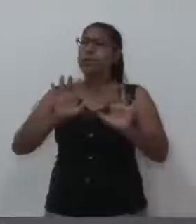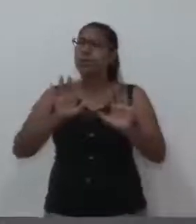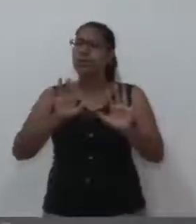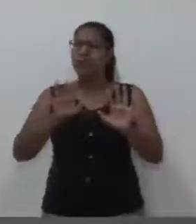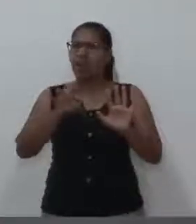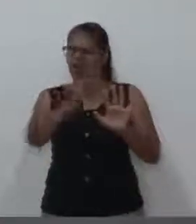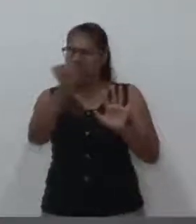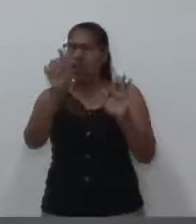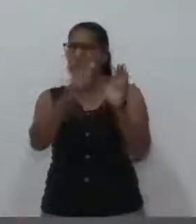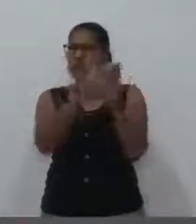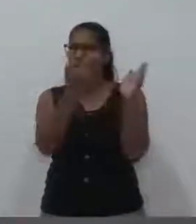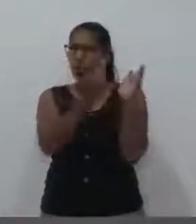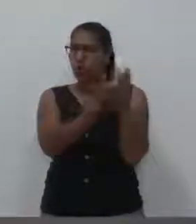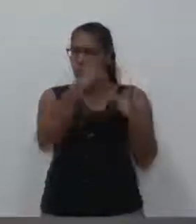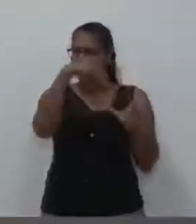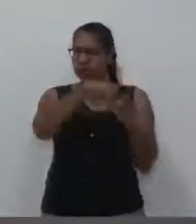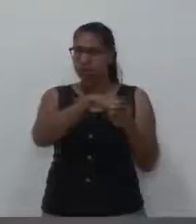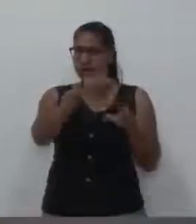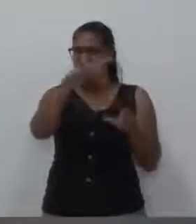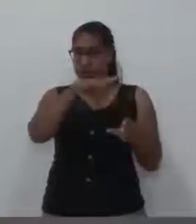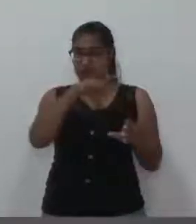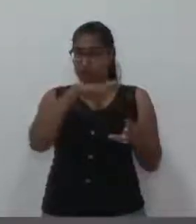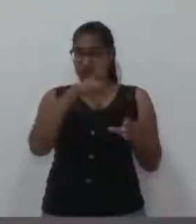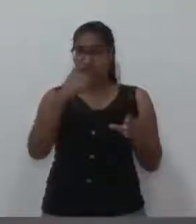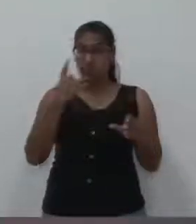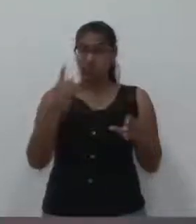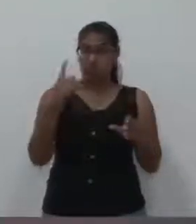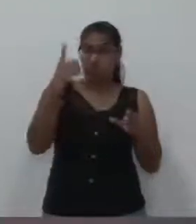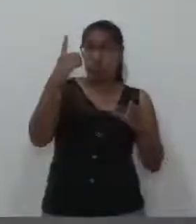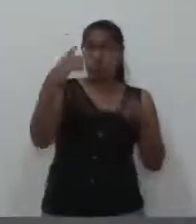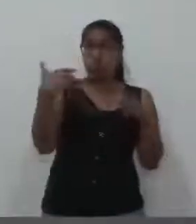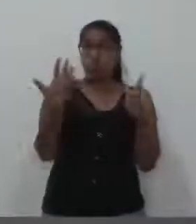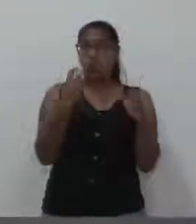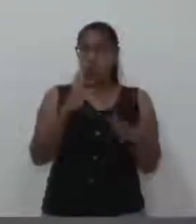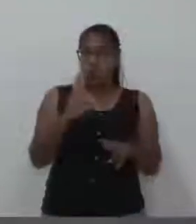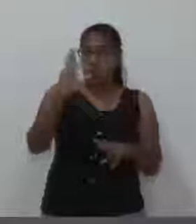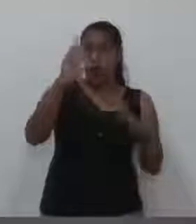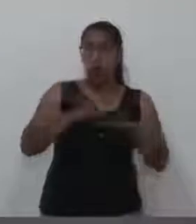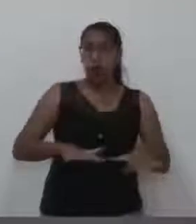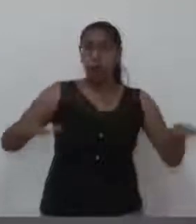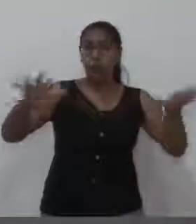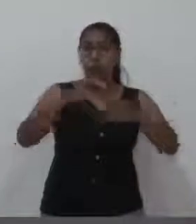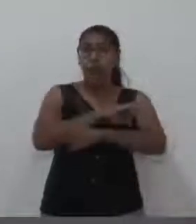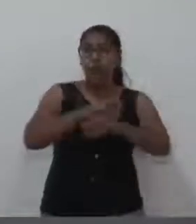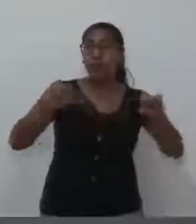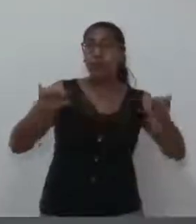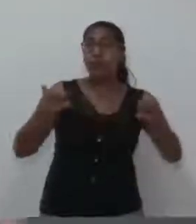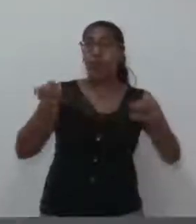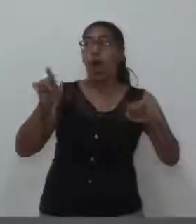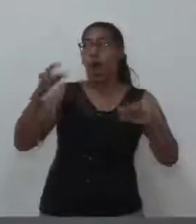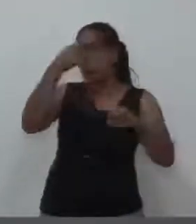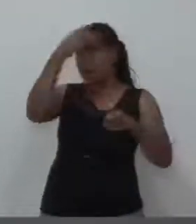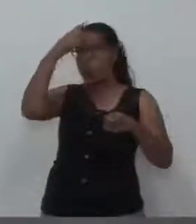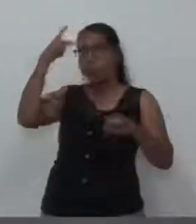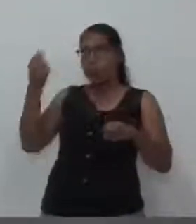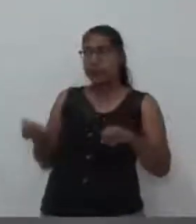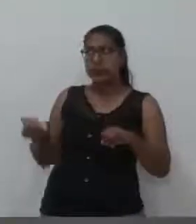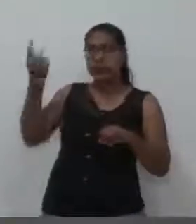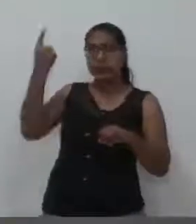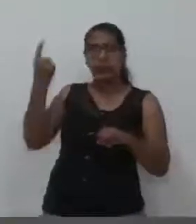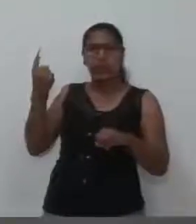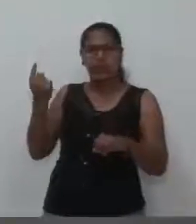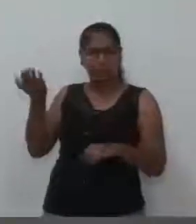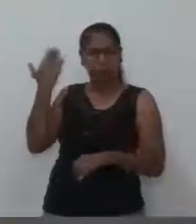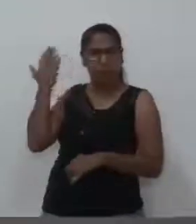alguma coisa esquisita aí. Você precisa pôr um recado para dizer, ó, não deixa pessoa estranha entrar na escola. Quem que estava entrando na escola e quem